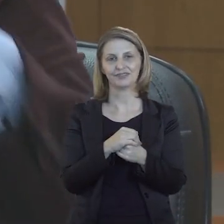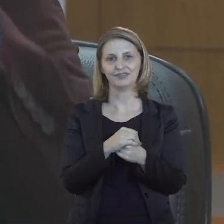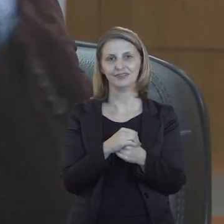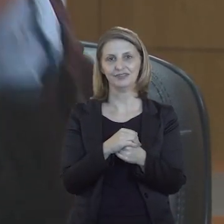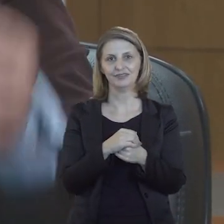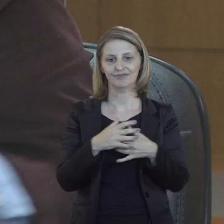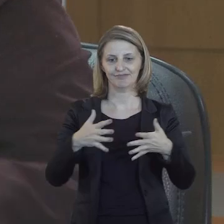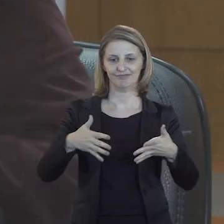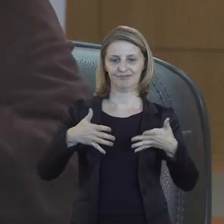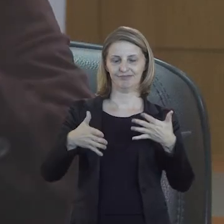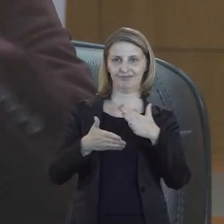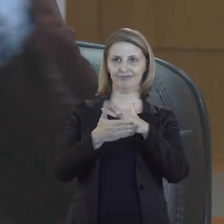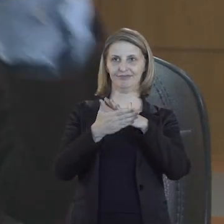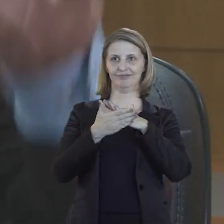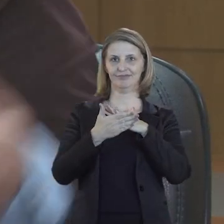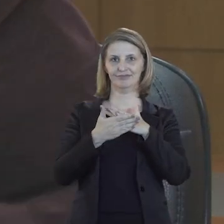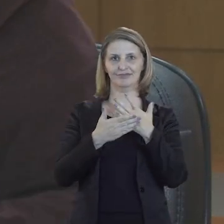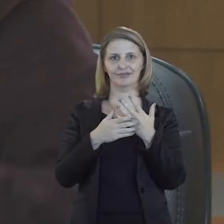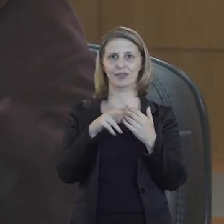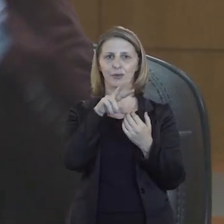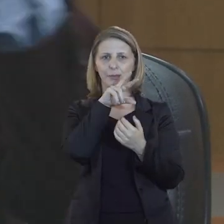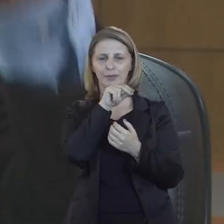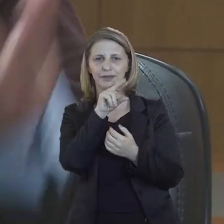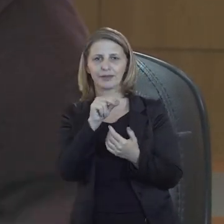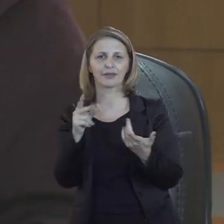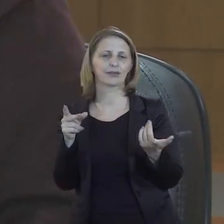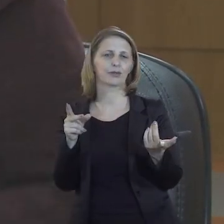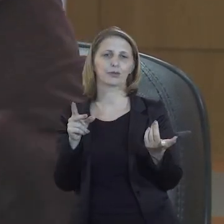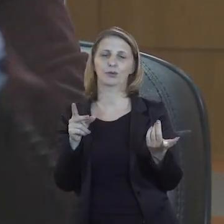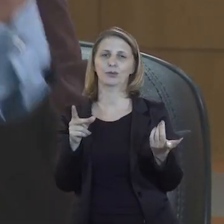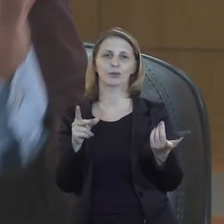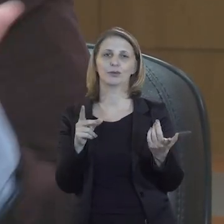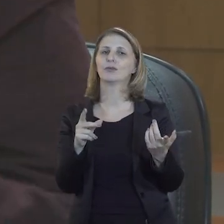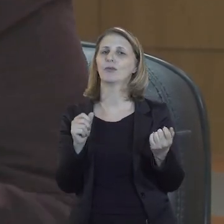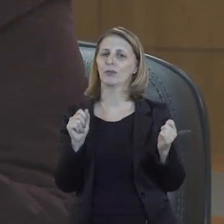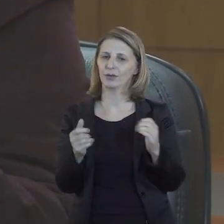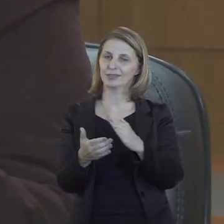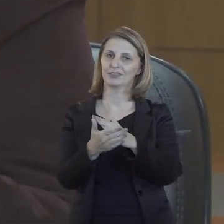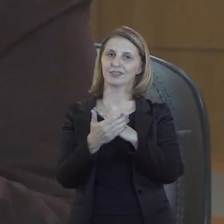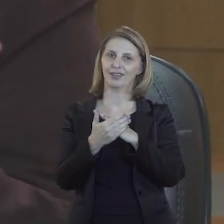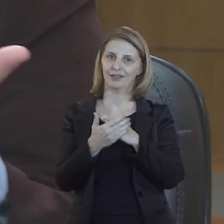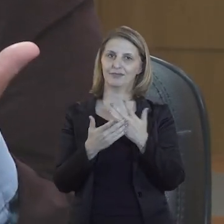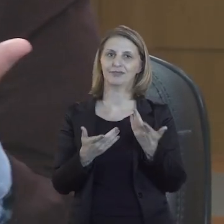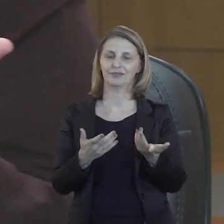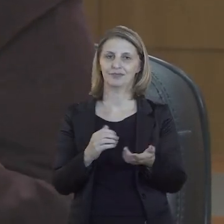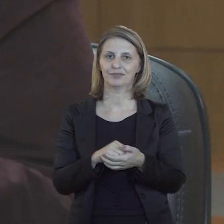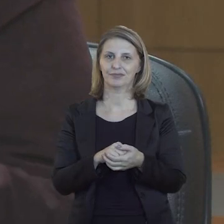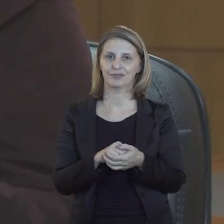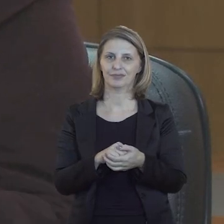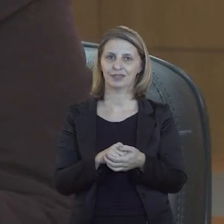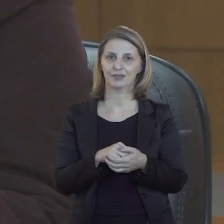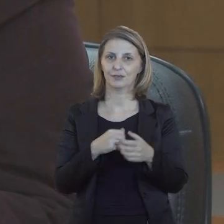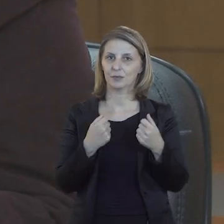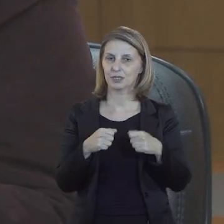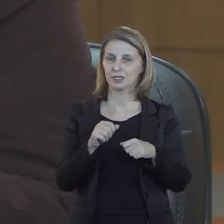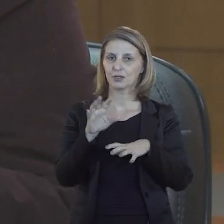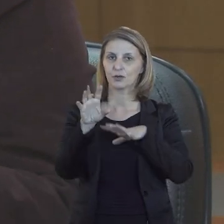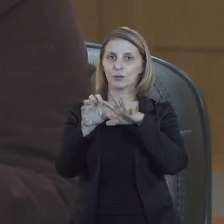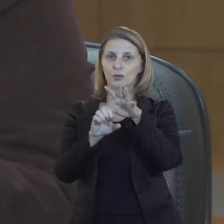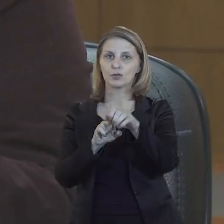gato, cachorro, periquito, galinha, passarinho, enfim, tudo isso são